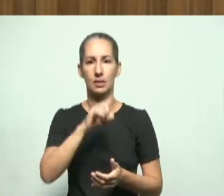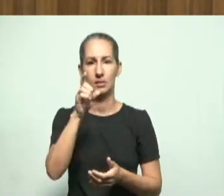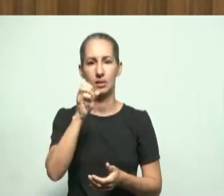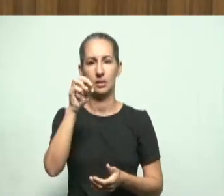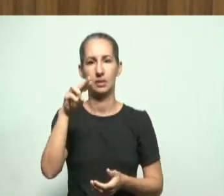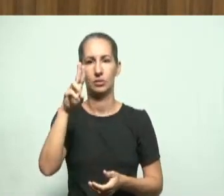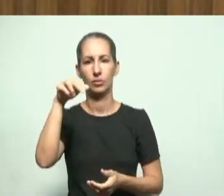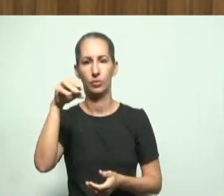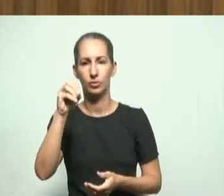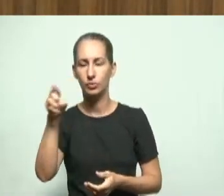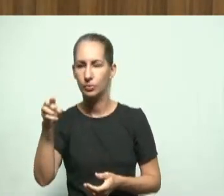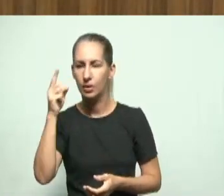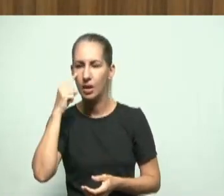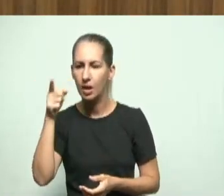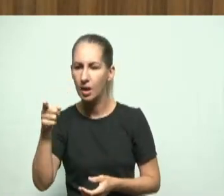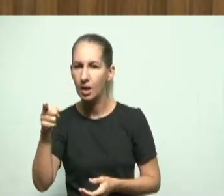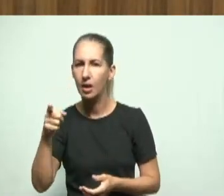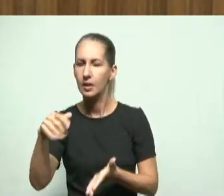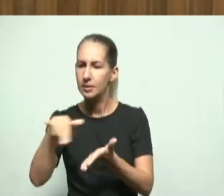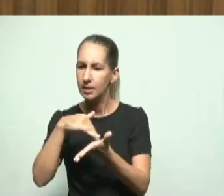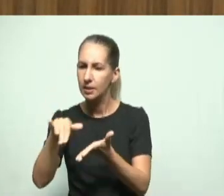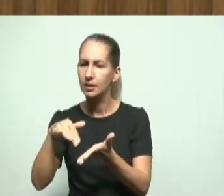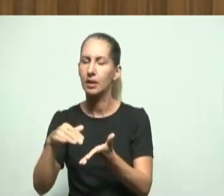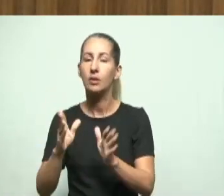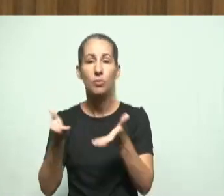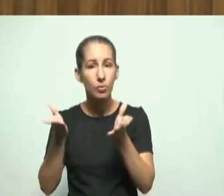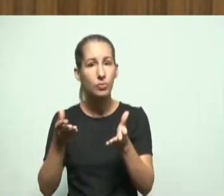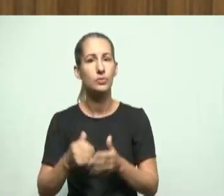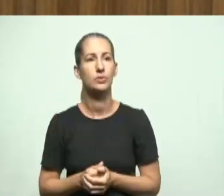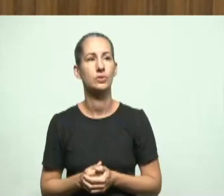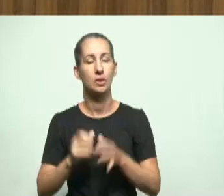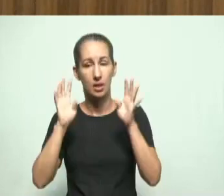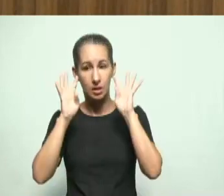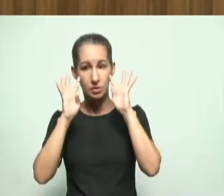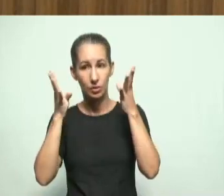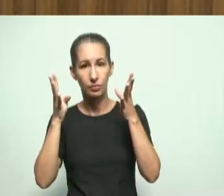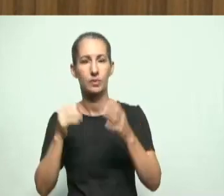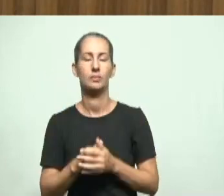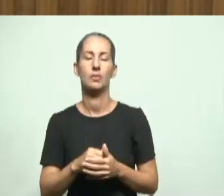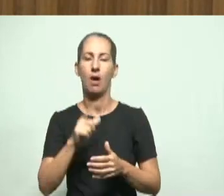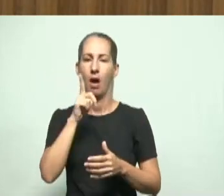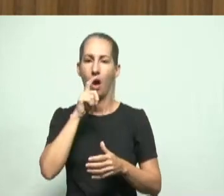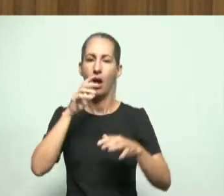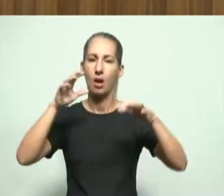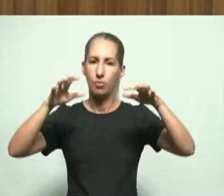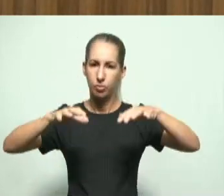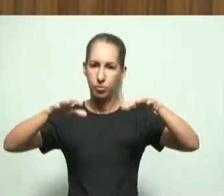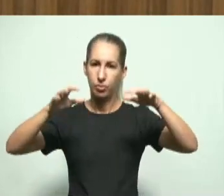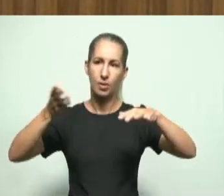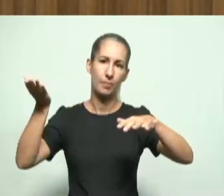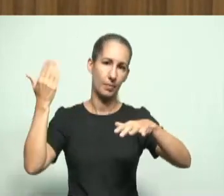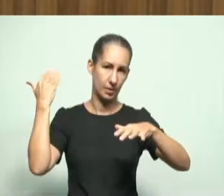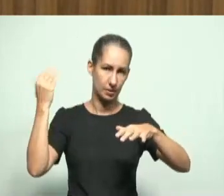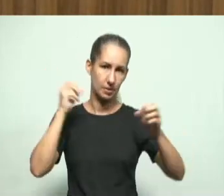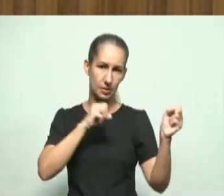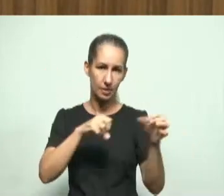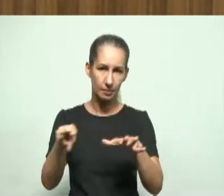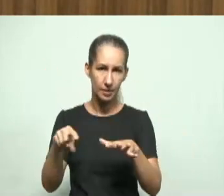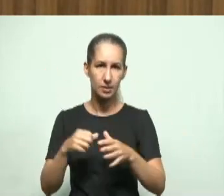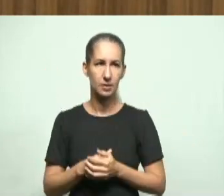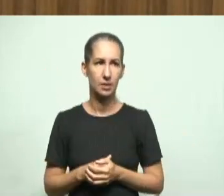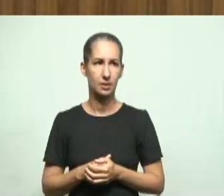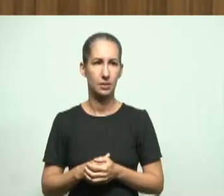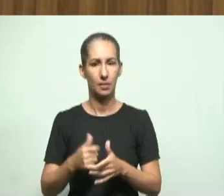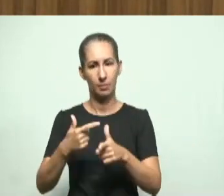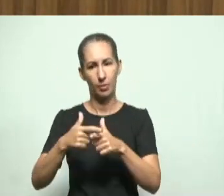Antônio, foi lá, levou o secretário e nós conseguimos abrir. Hoje resolvemos. A chuva agora, da semana passada, as pessoas não